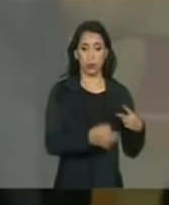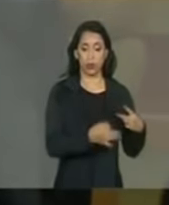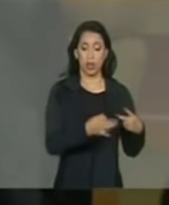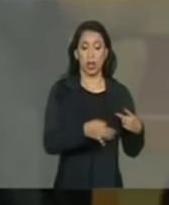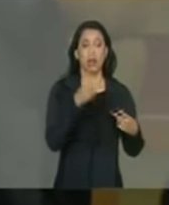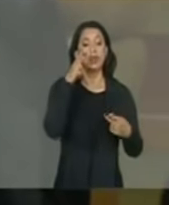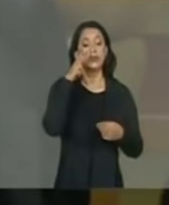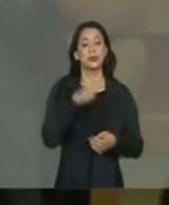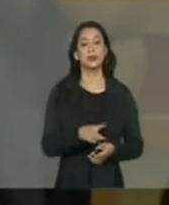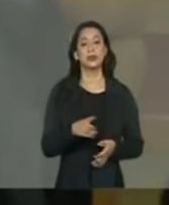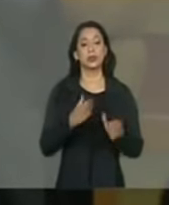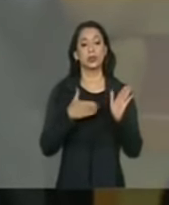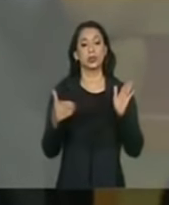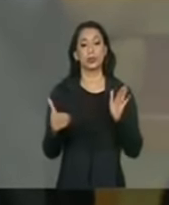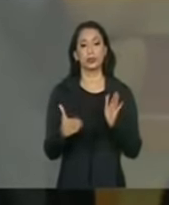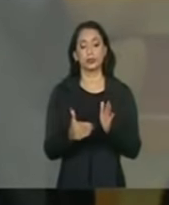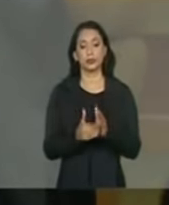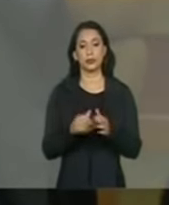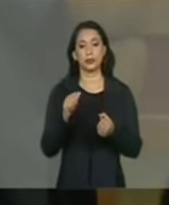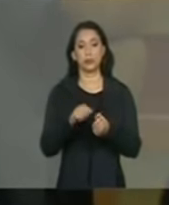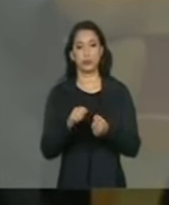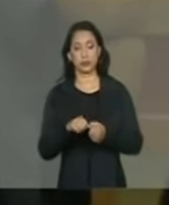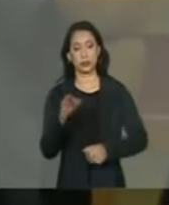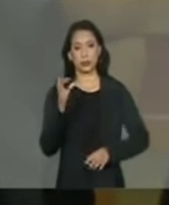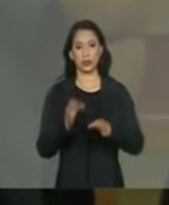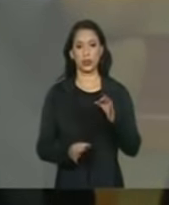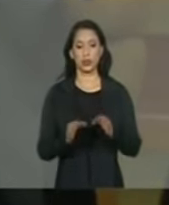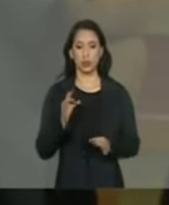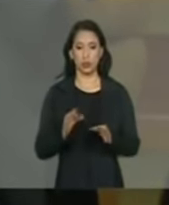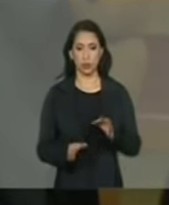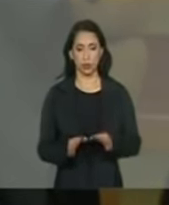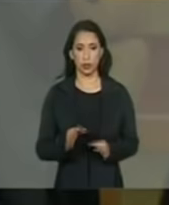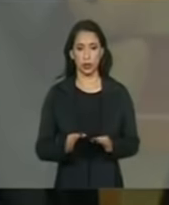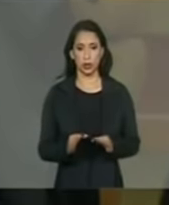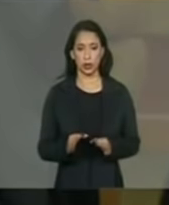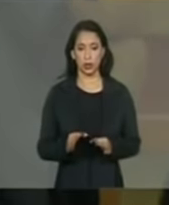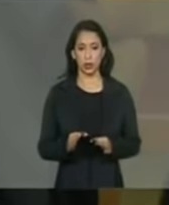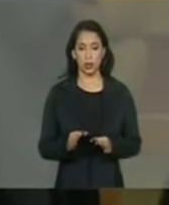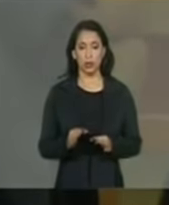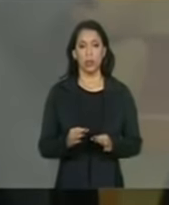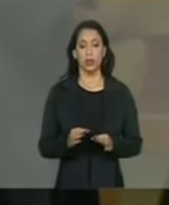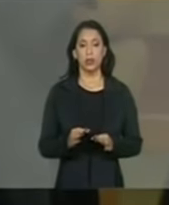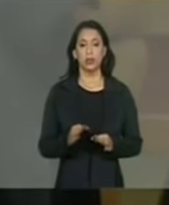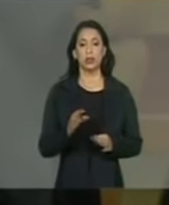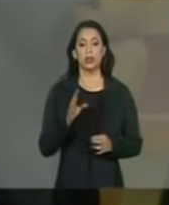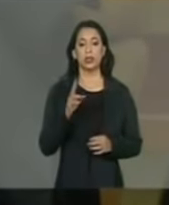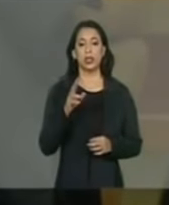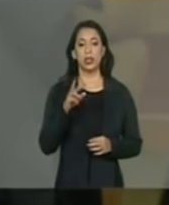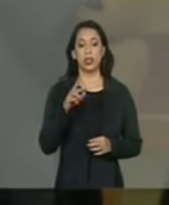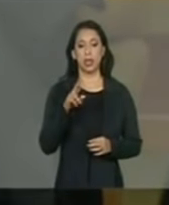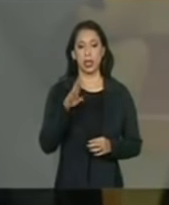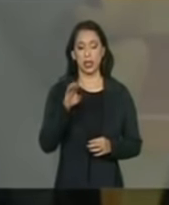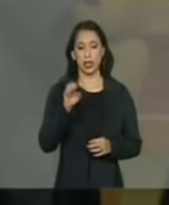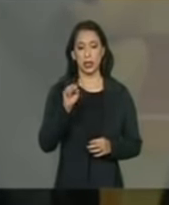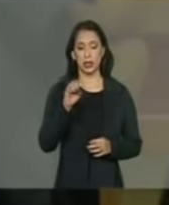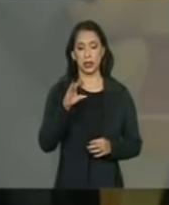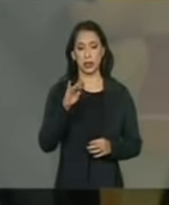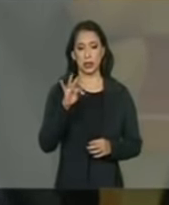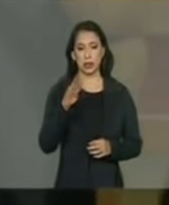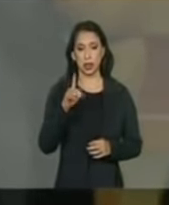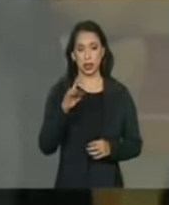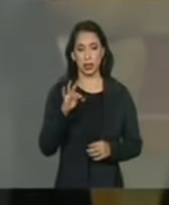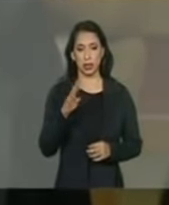para formular tanto o juízo e sim dente o yield se um e sim de homs que viabiliza a